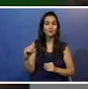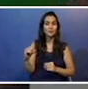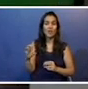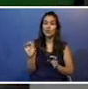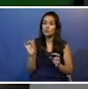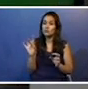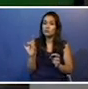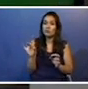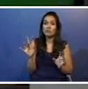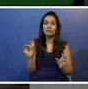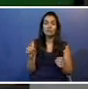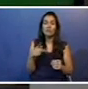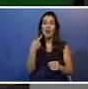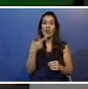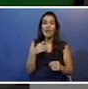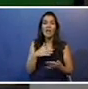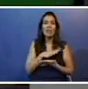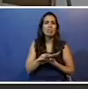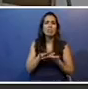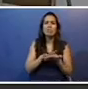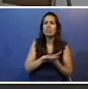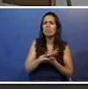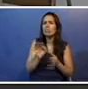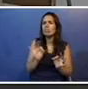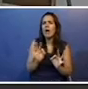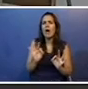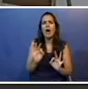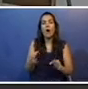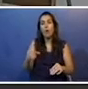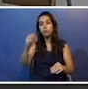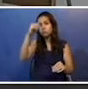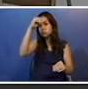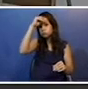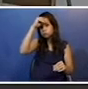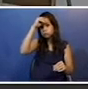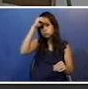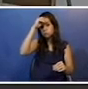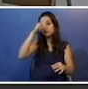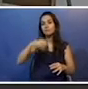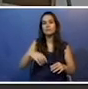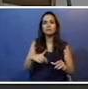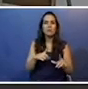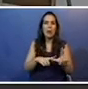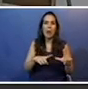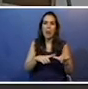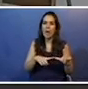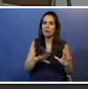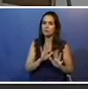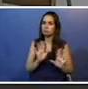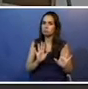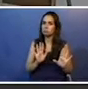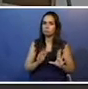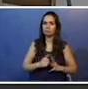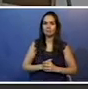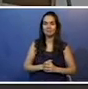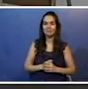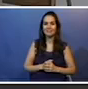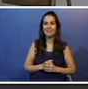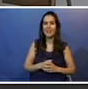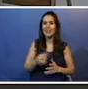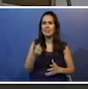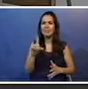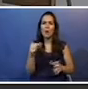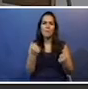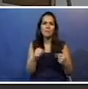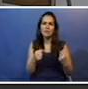simplesmente chamavam de nulo, ou seja, não tinha nenhuma letrinha para representar, eles não tinham necessidade do zero,